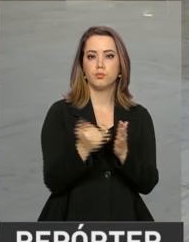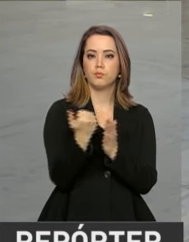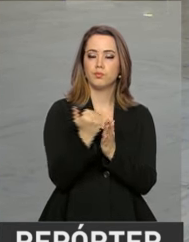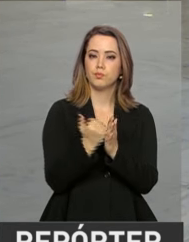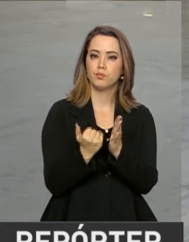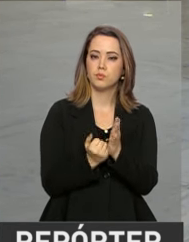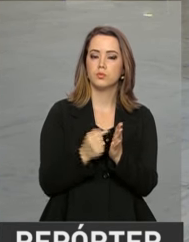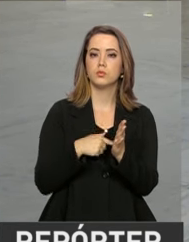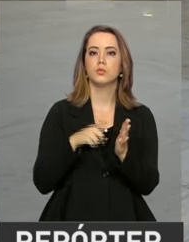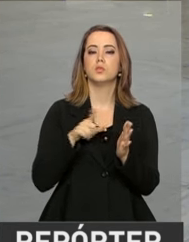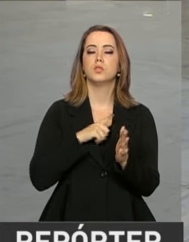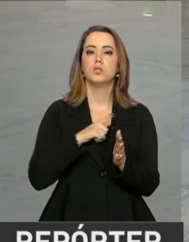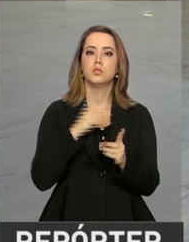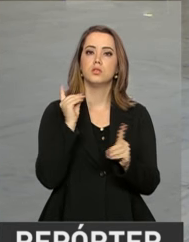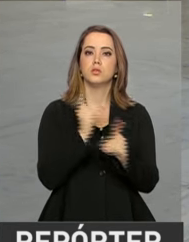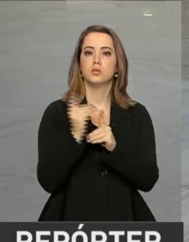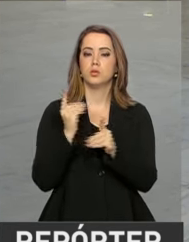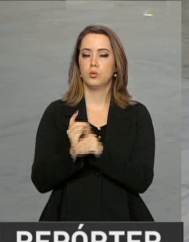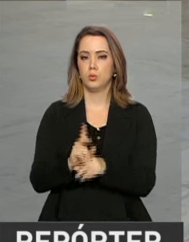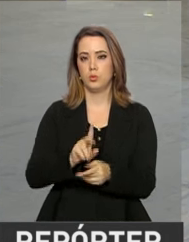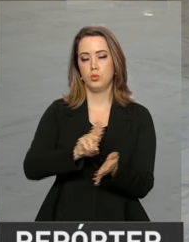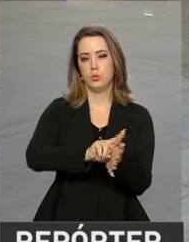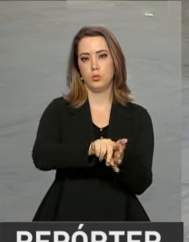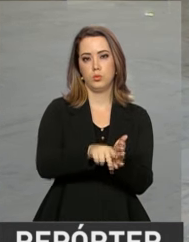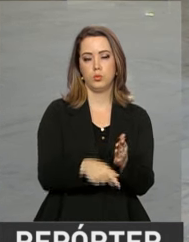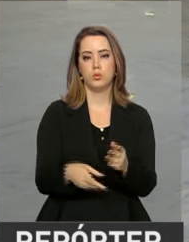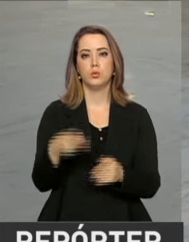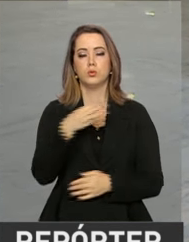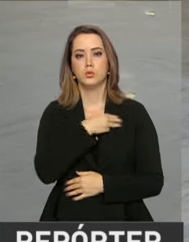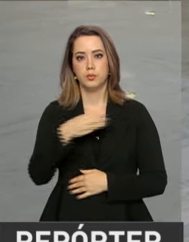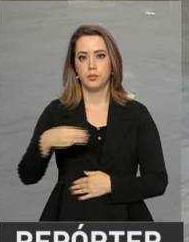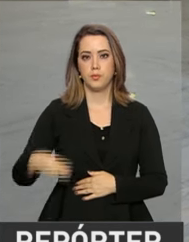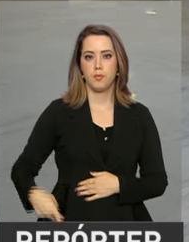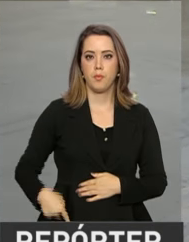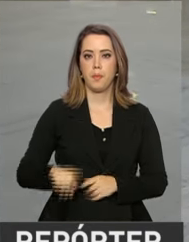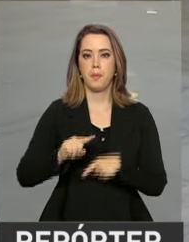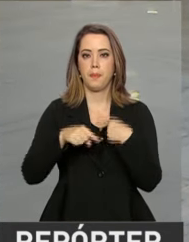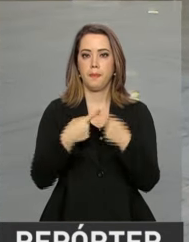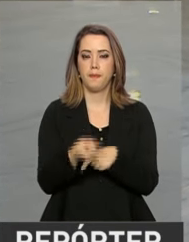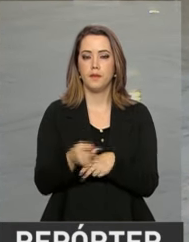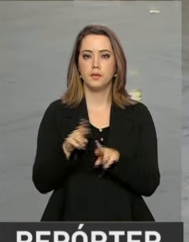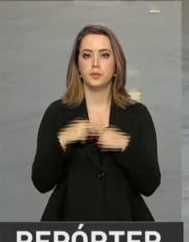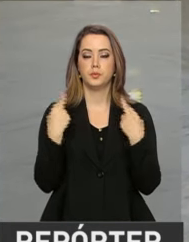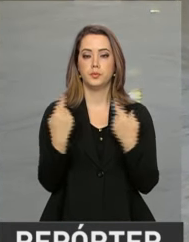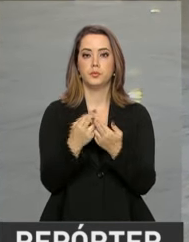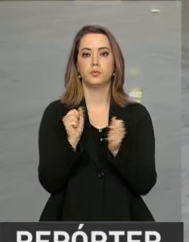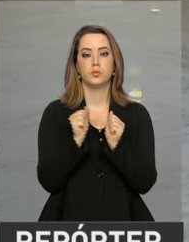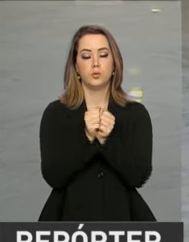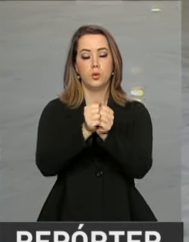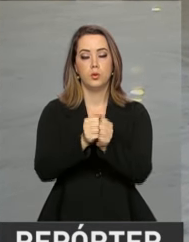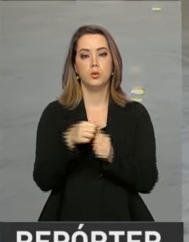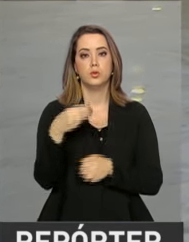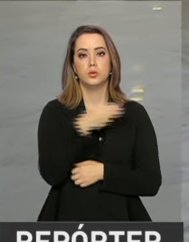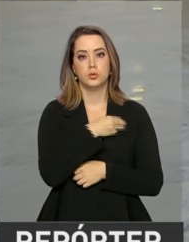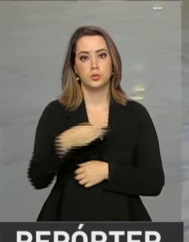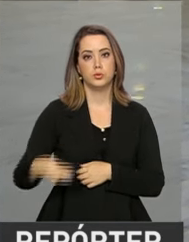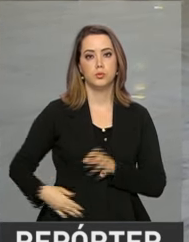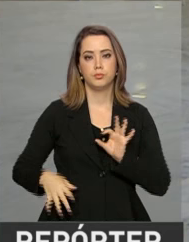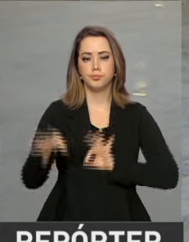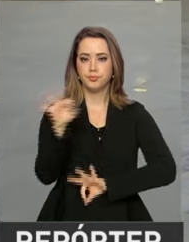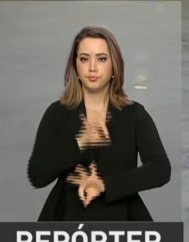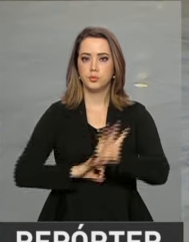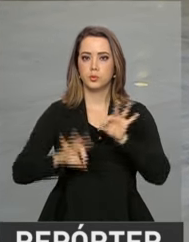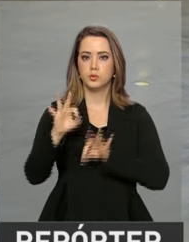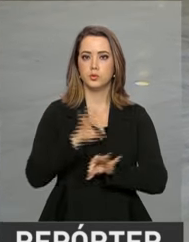Planalto, entre eles encontros com ministros. Daqui a pouco às 11:15 ele se reúne com o ministro do Planejamento, Desenvolvimento e Gestão,